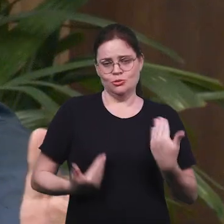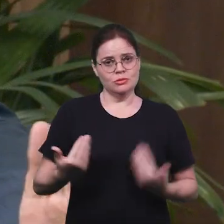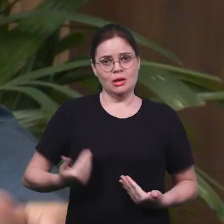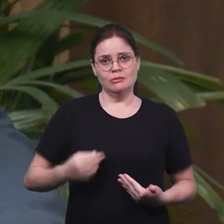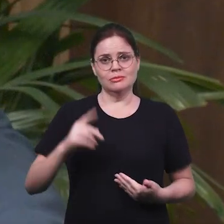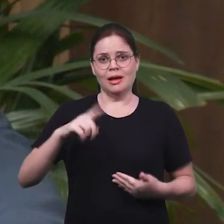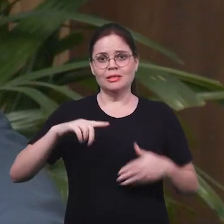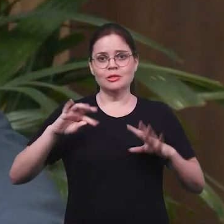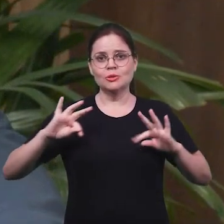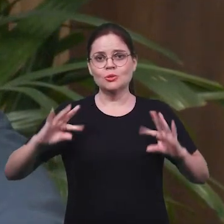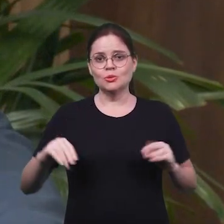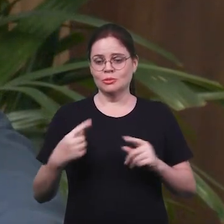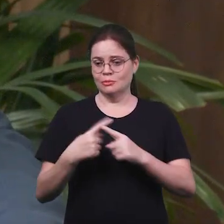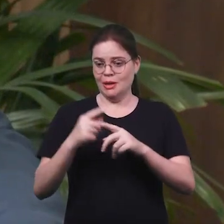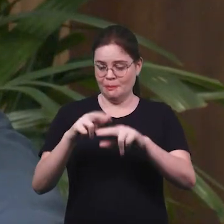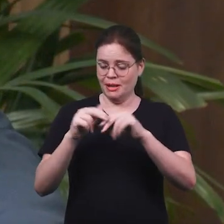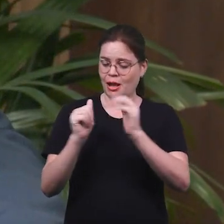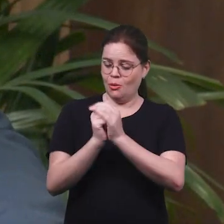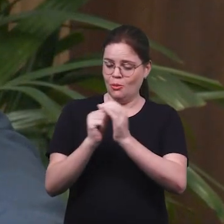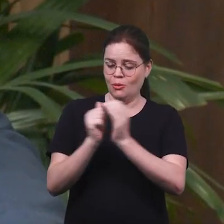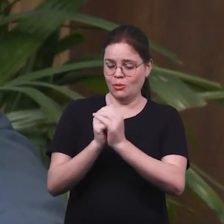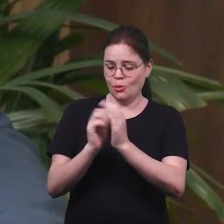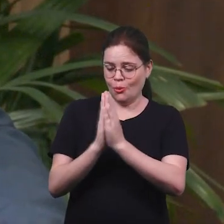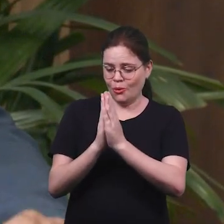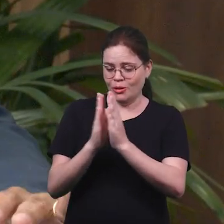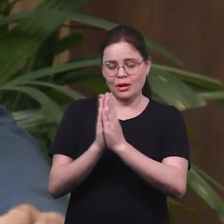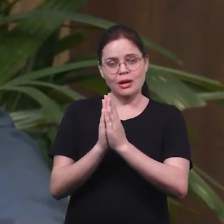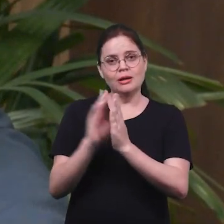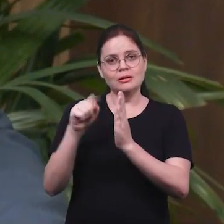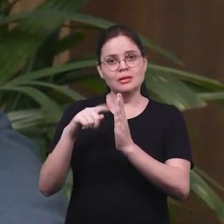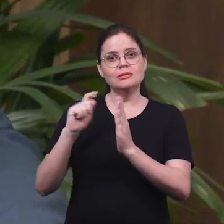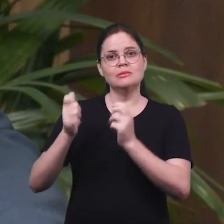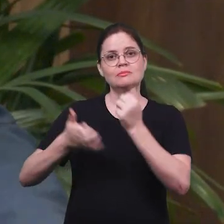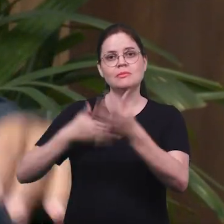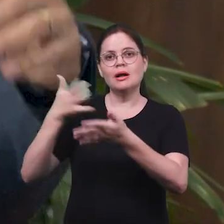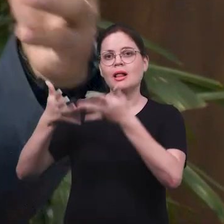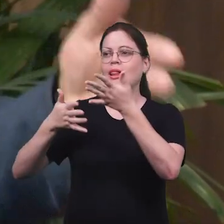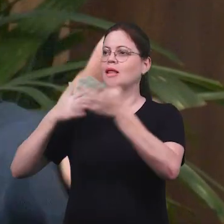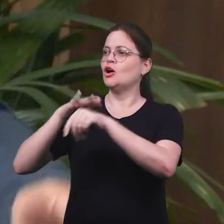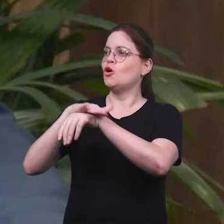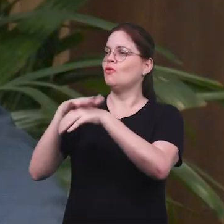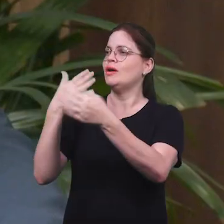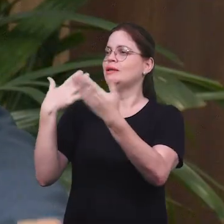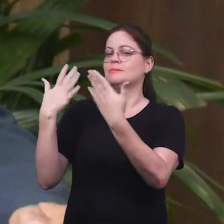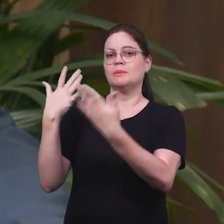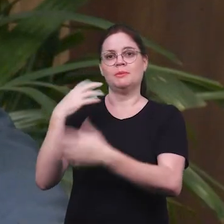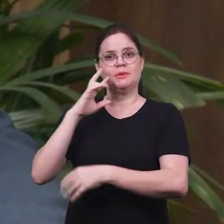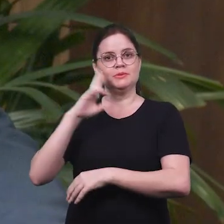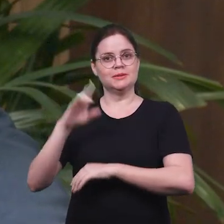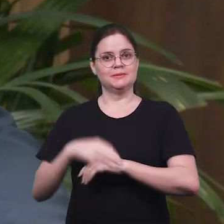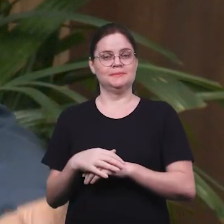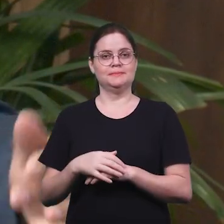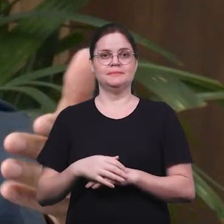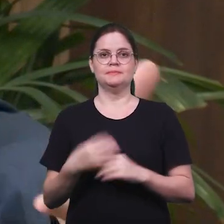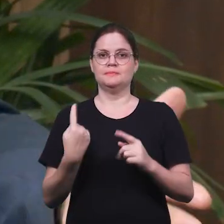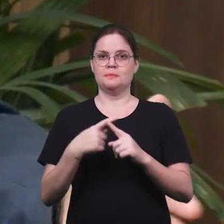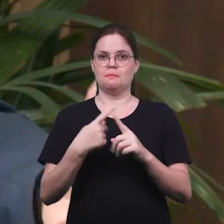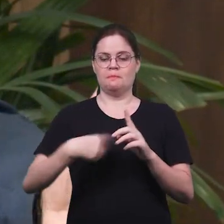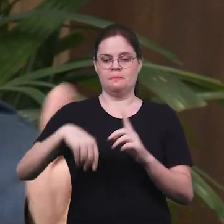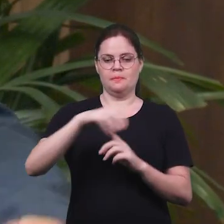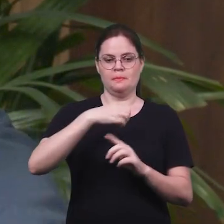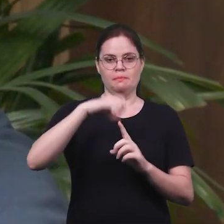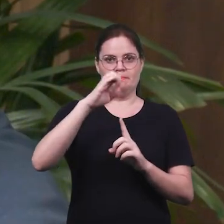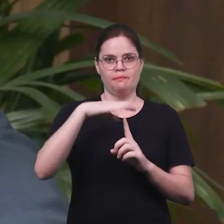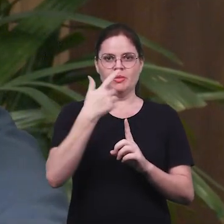é a forma de diálogo com o Senhor. Tudo depende da oração. Os outros recursos da graça, inclusive, creio